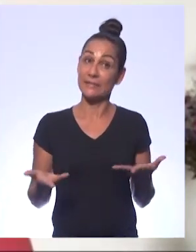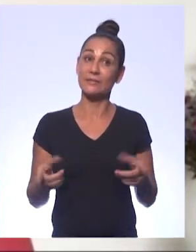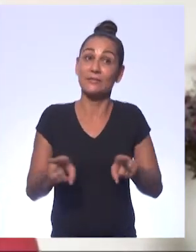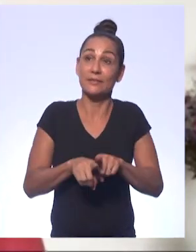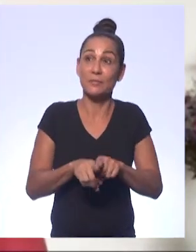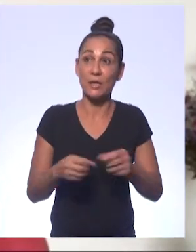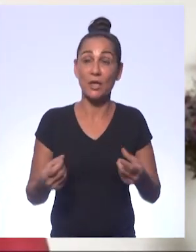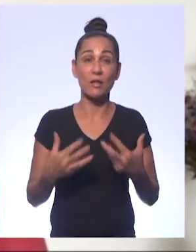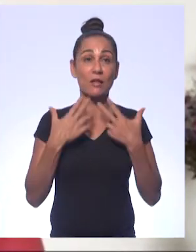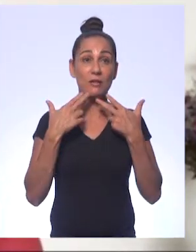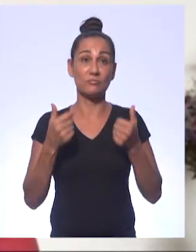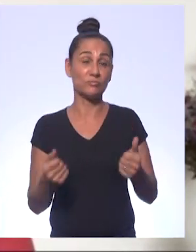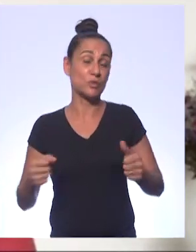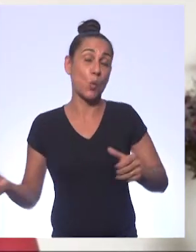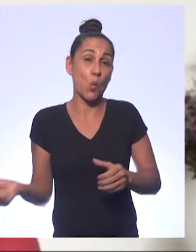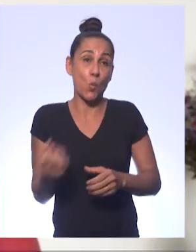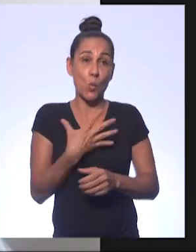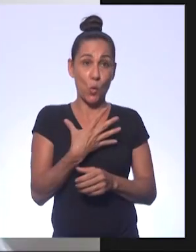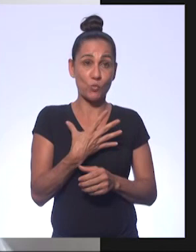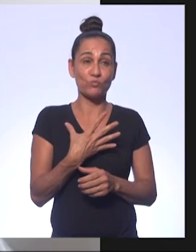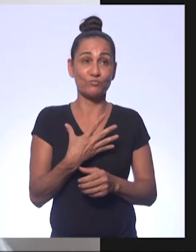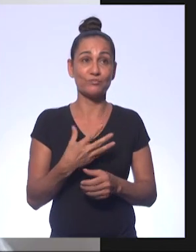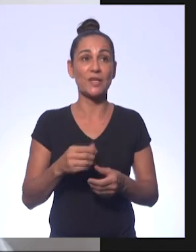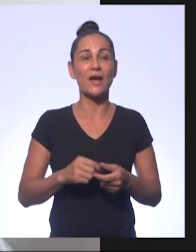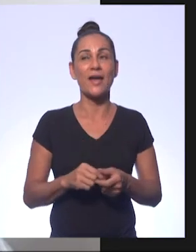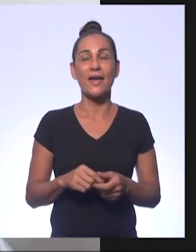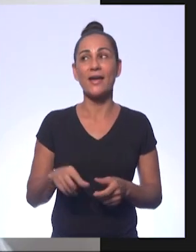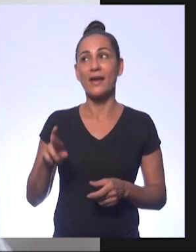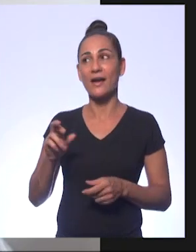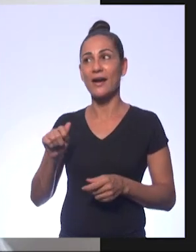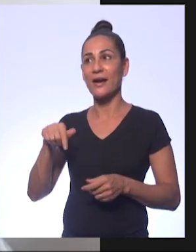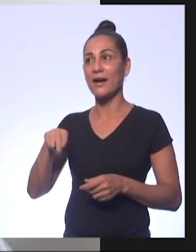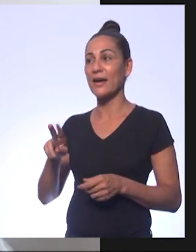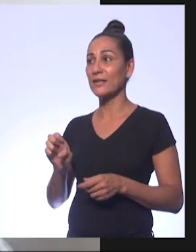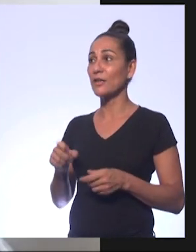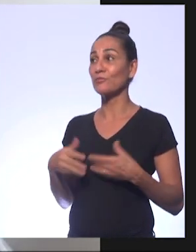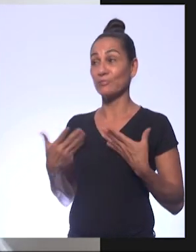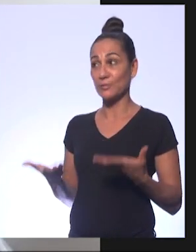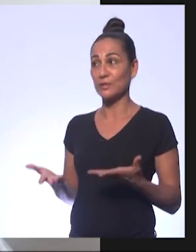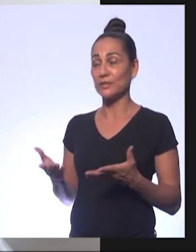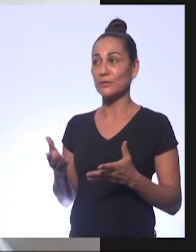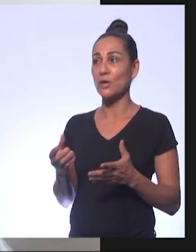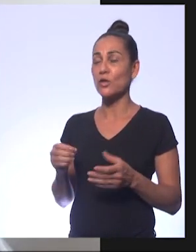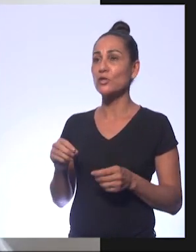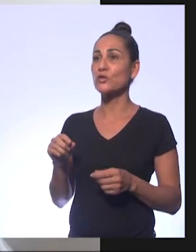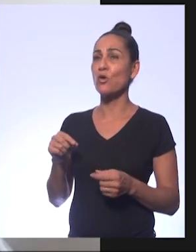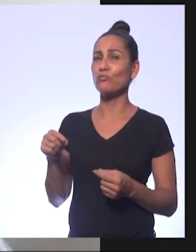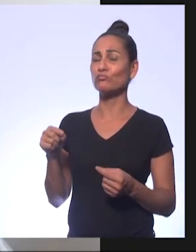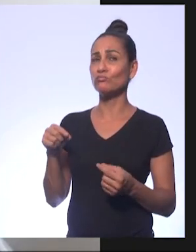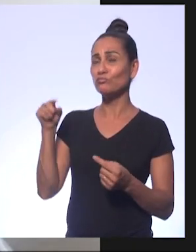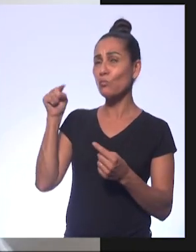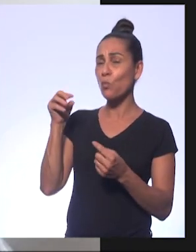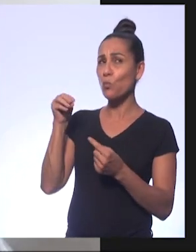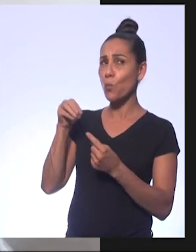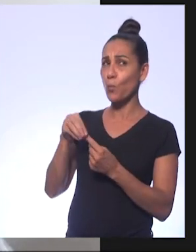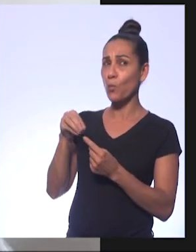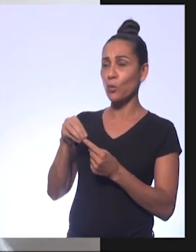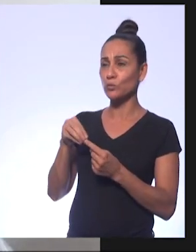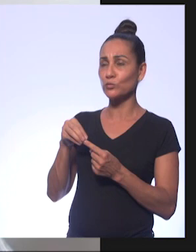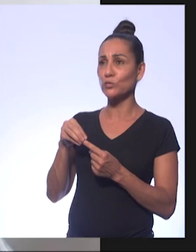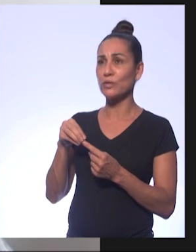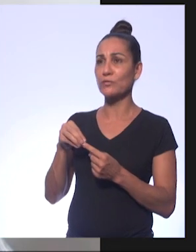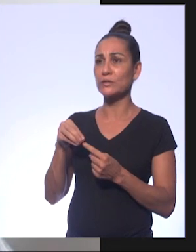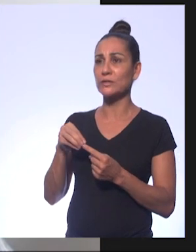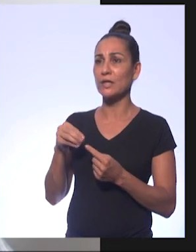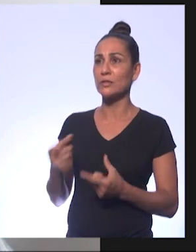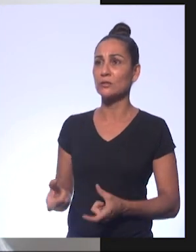novidade, porque requer... Raquel, deixa eu colocar um ponto que você está... enfatizar um ponto